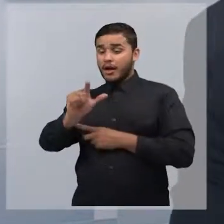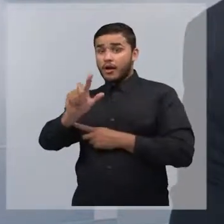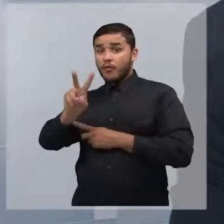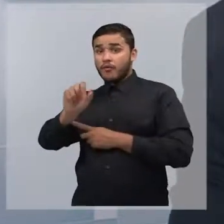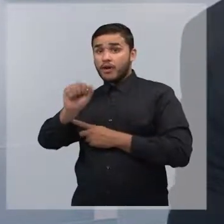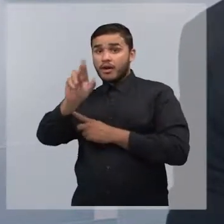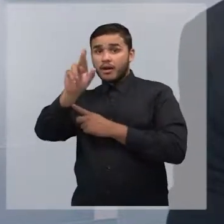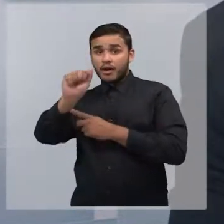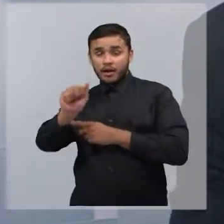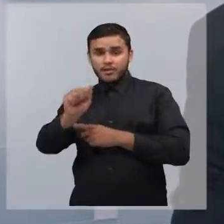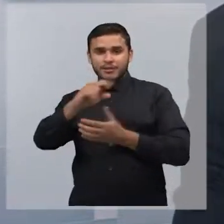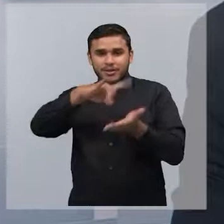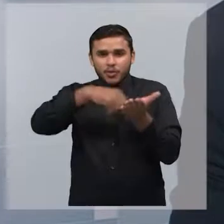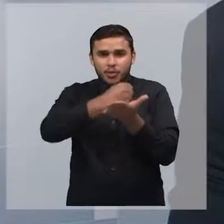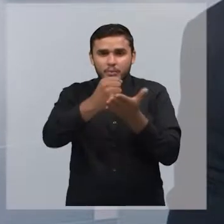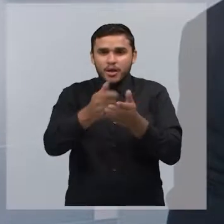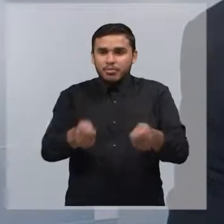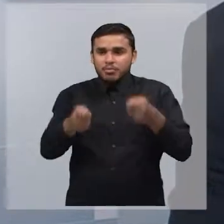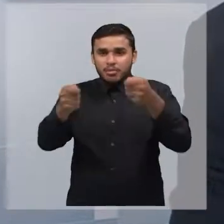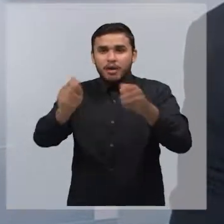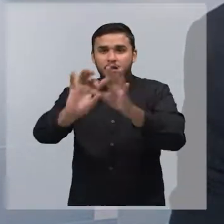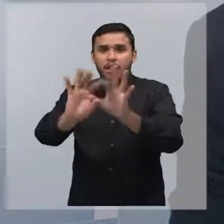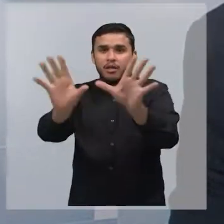medida dos alvarás